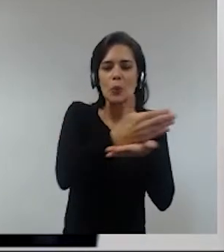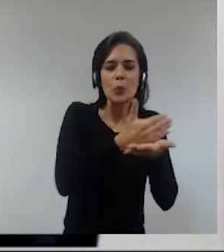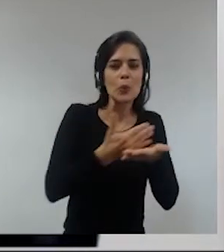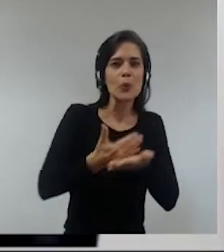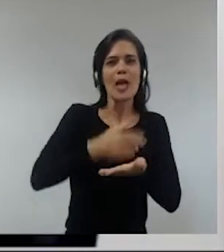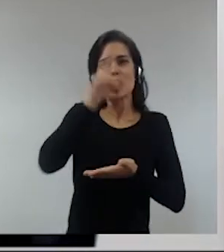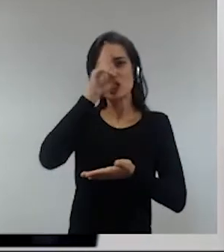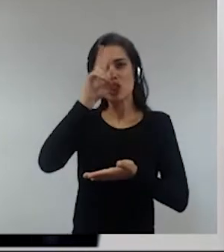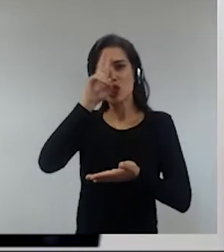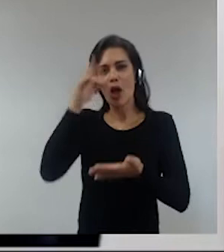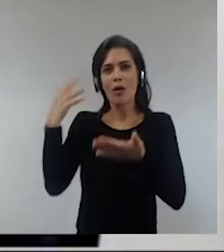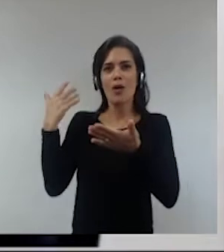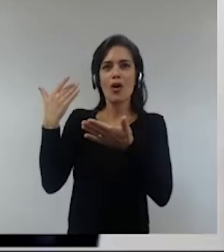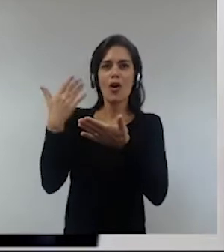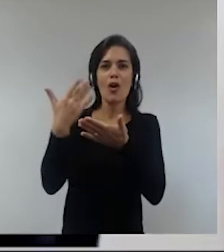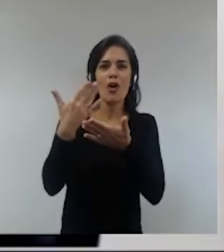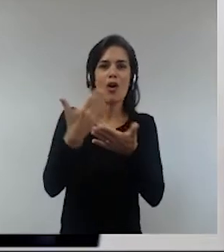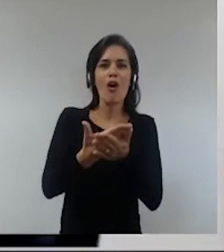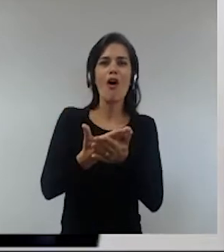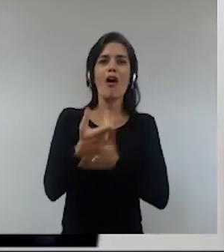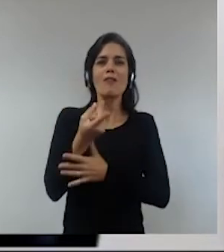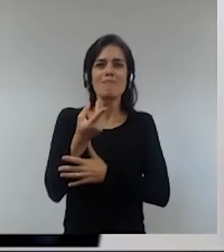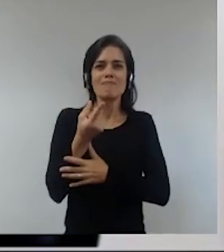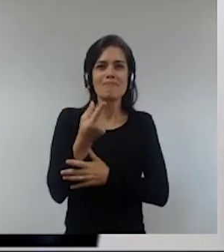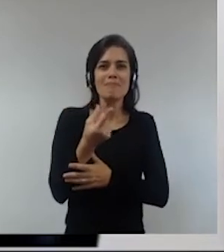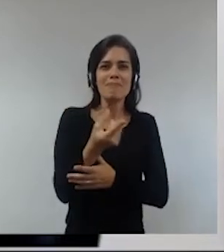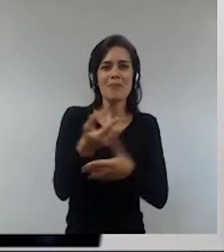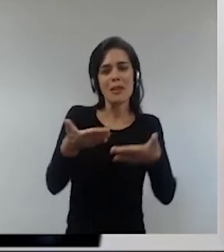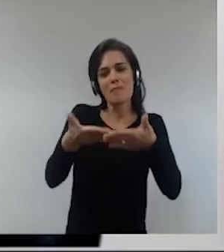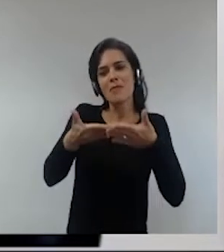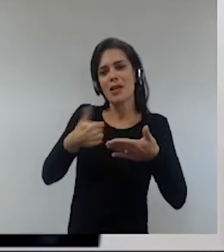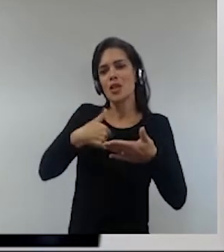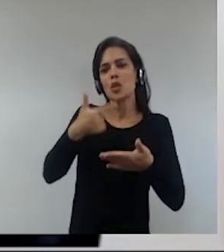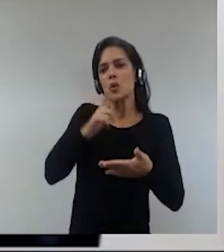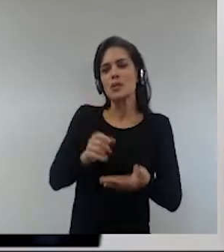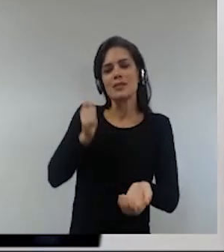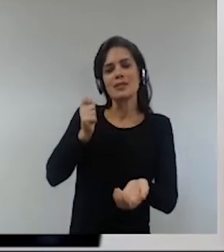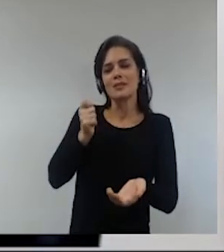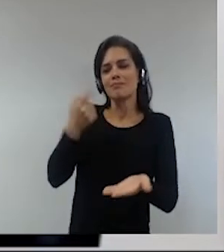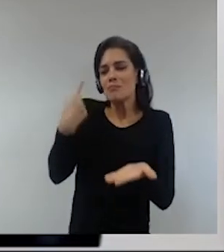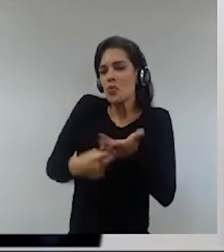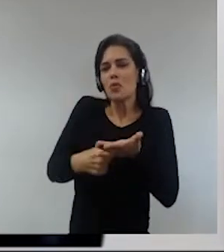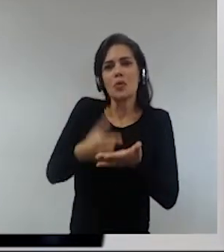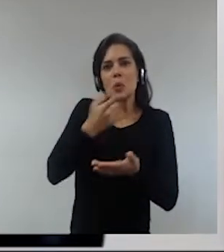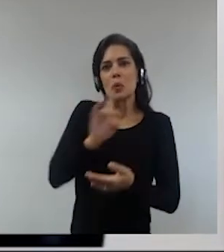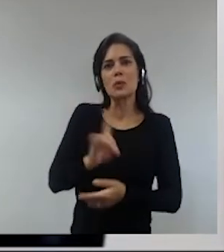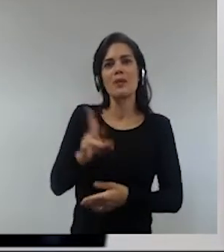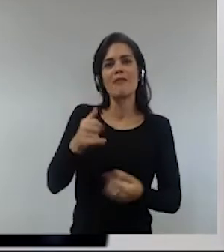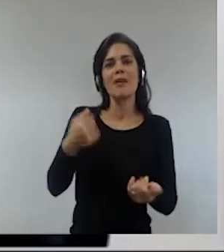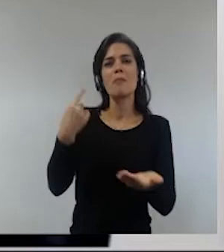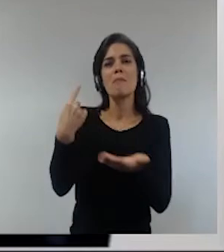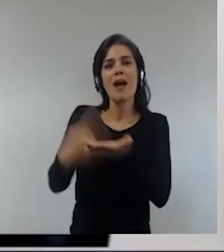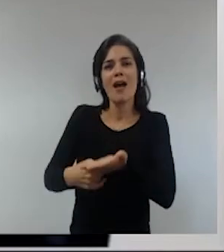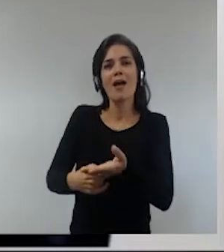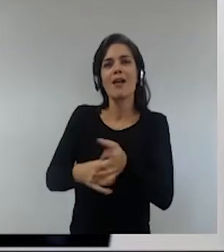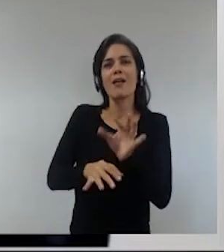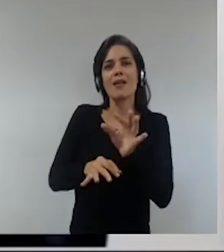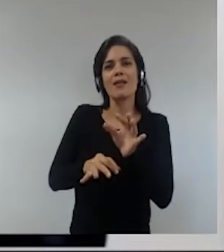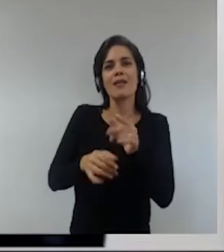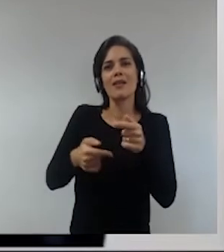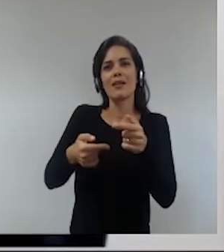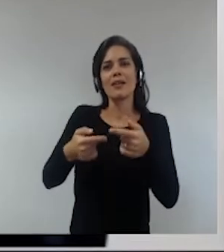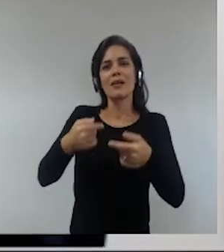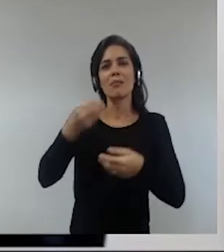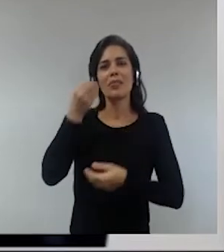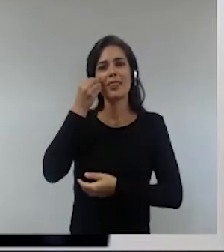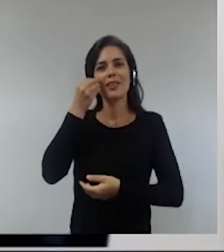histórico financeiro, peticiona para o magistrado, diz, olha, eu não estou conseguindo cumprir, vamos fazer o seguinte, vamos marcar uma audiência, tentativa de